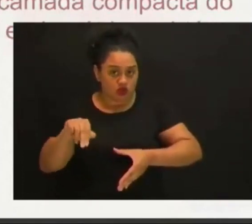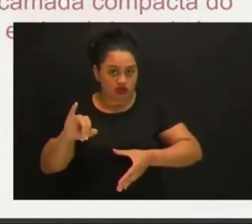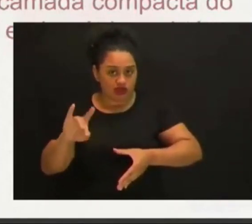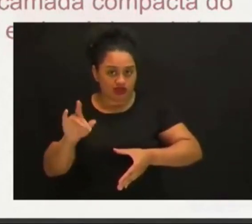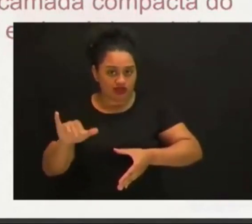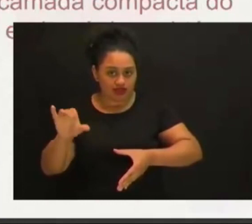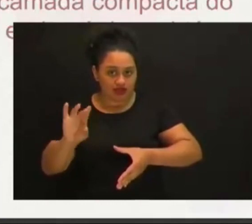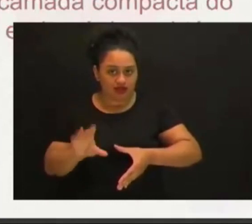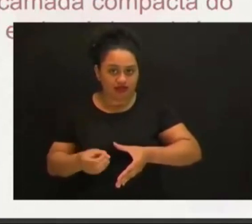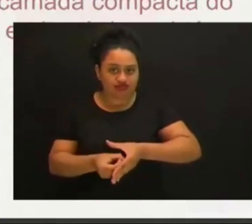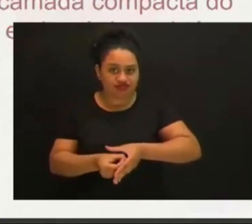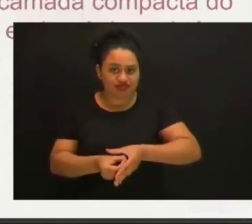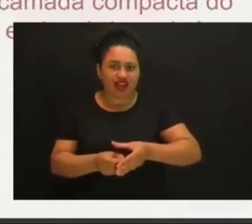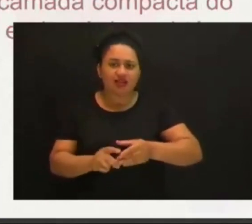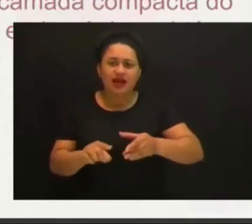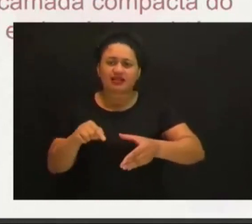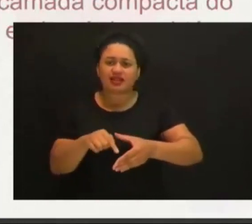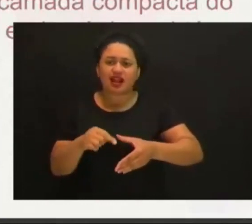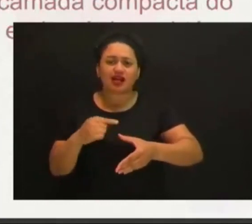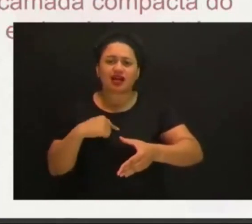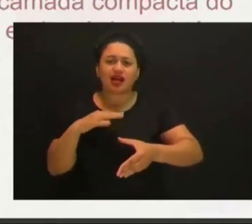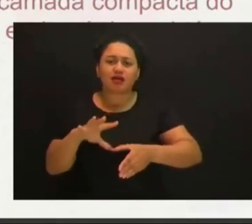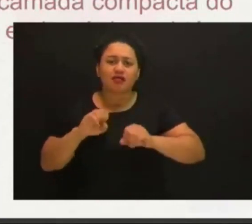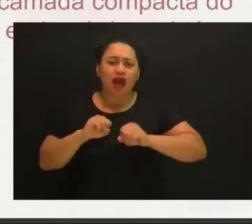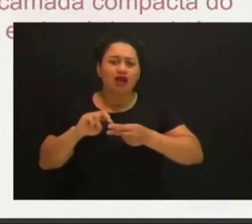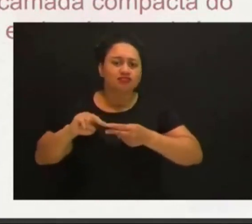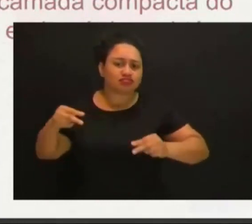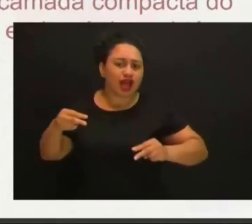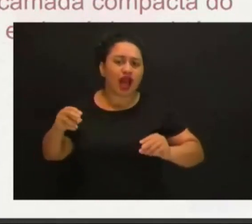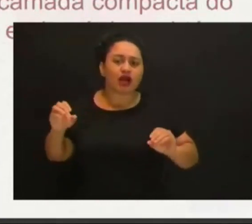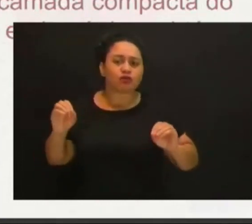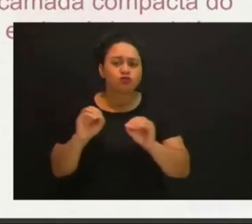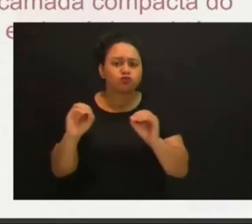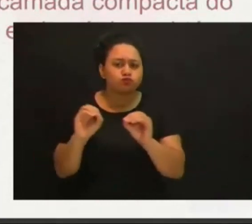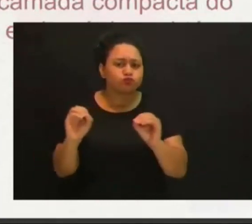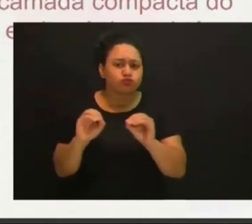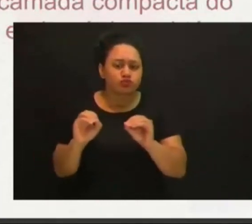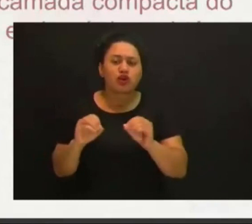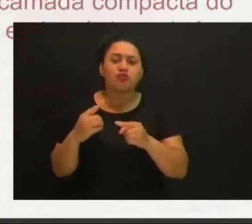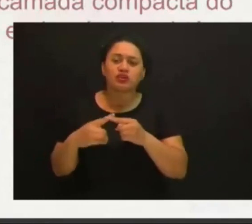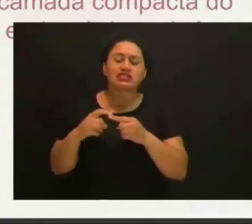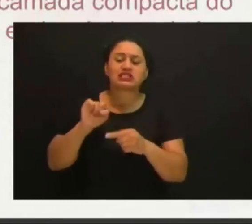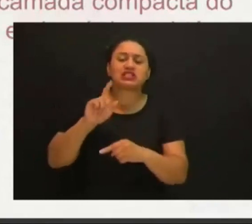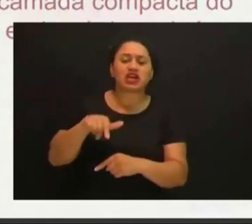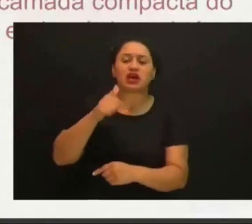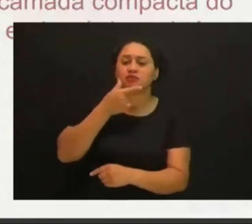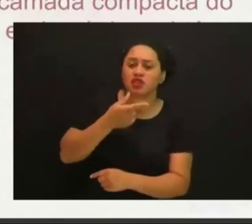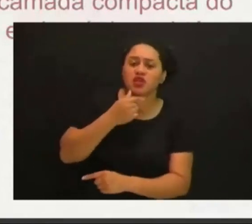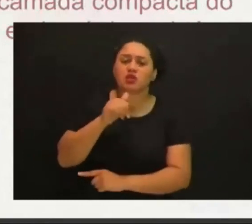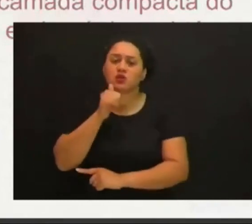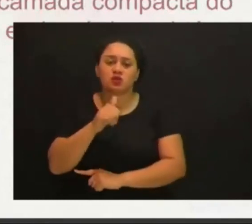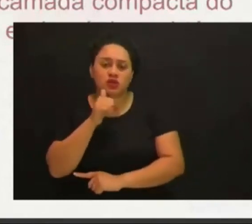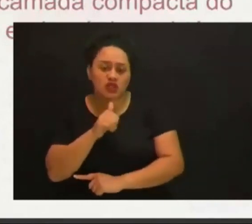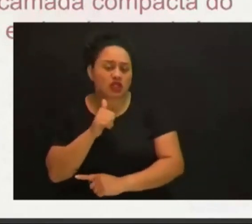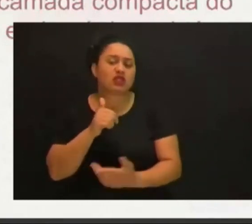Mas ali não vai ganhar nada em genética. Nada. Se já era menino, se já era menina,